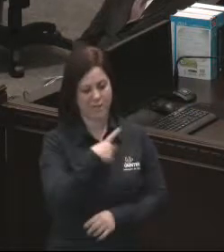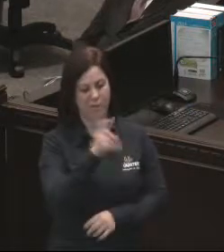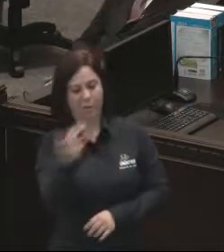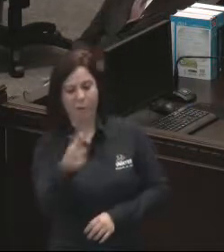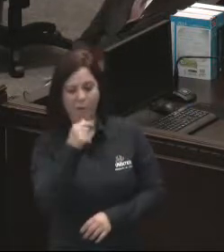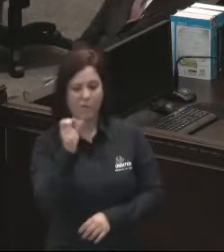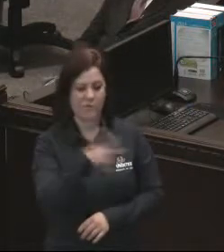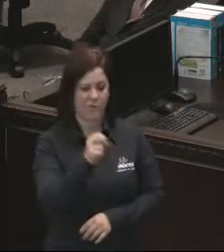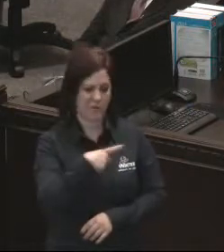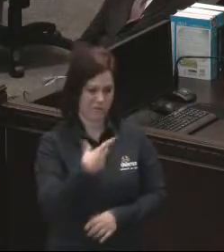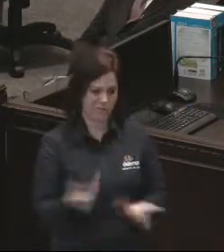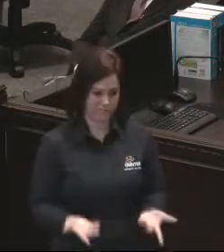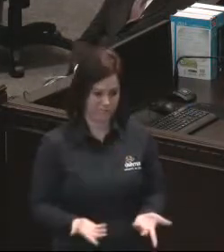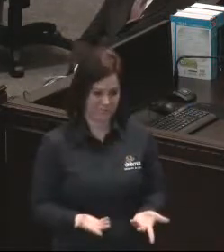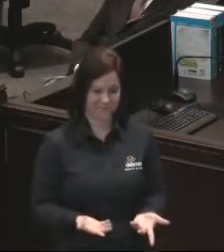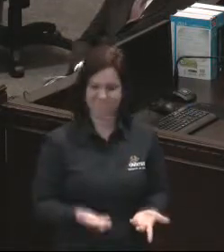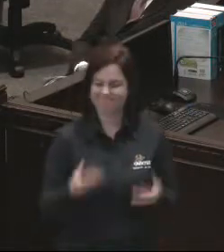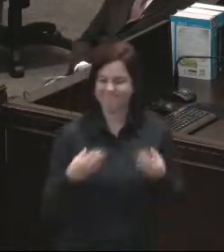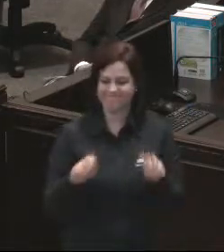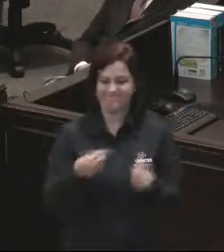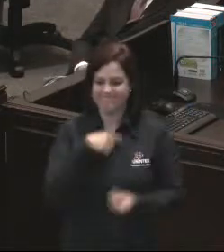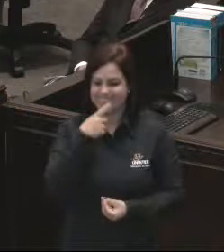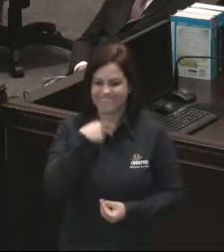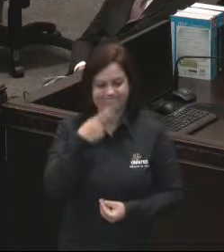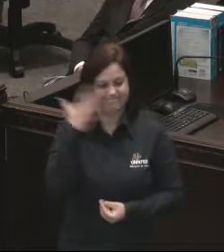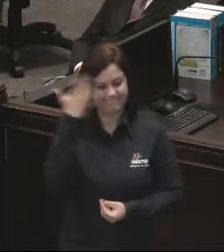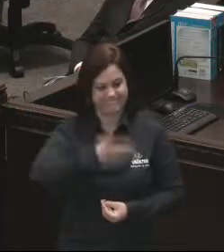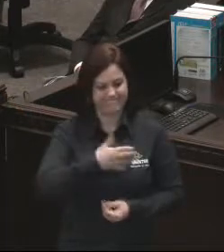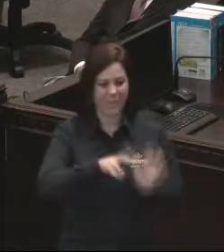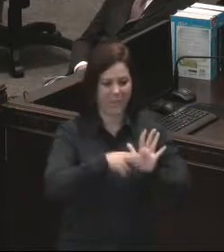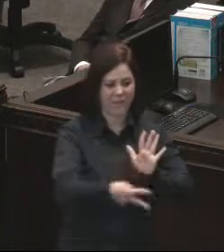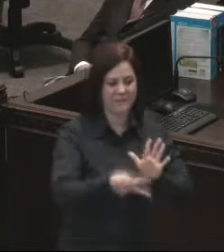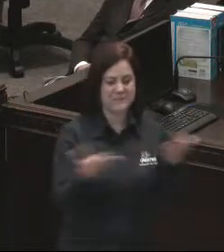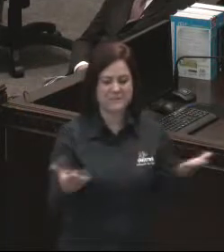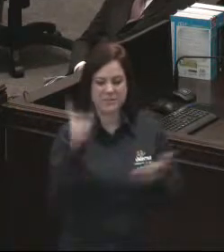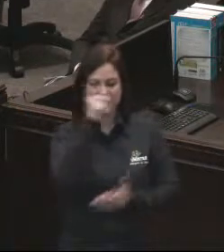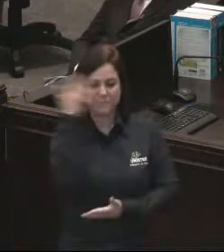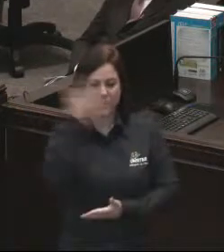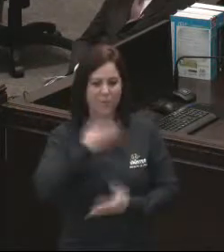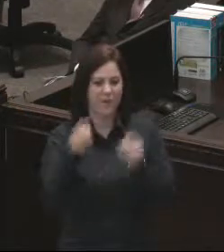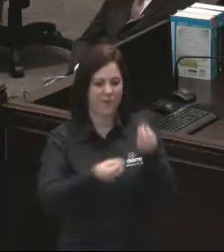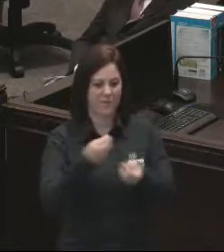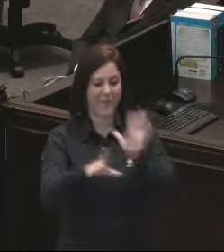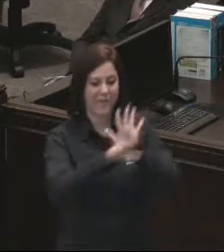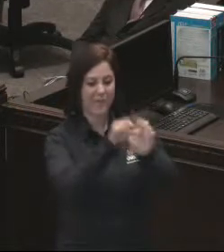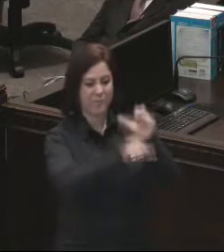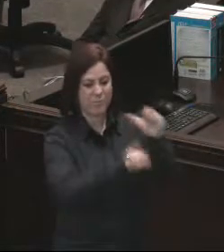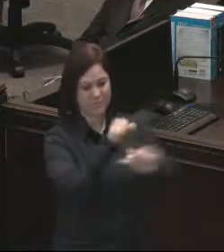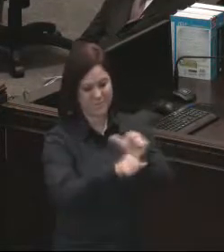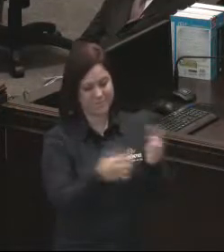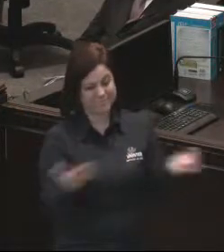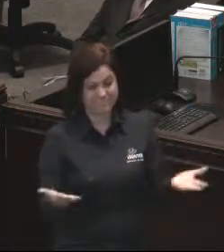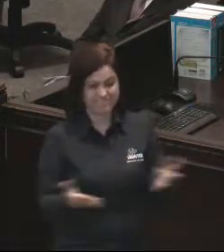água. Então, a gente, essa causa e consequência, efeito, é muito difícil para a gente colocar.